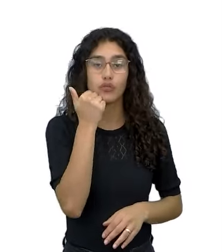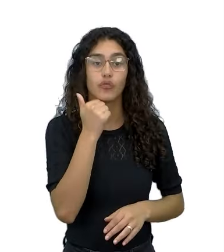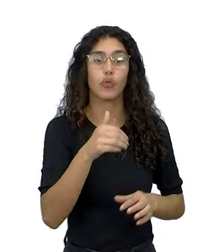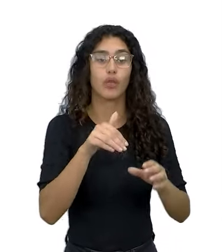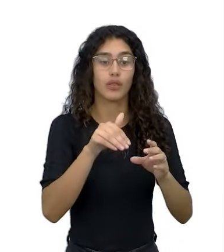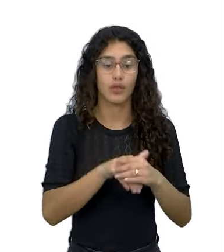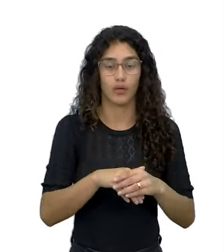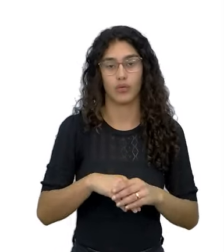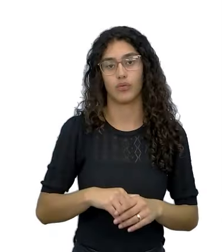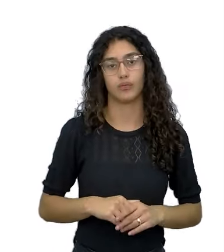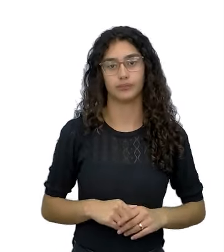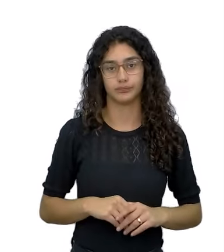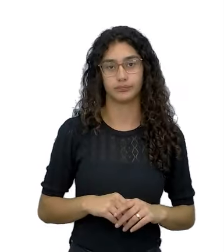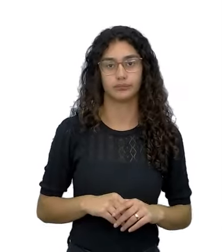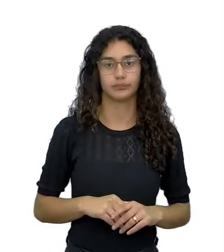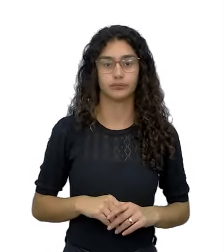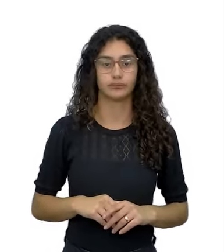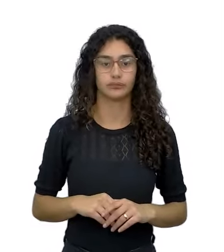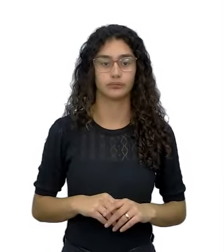dentro dos textos, tá?